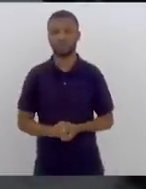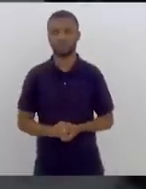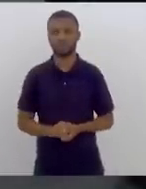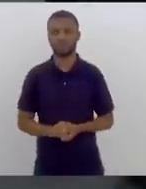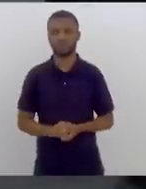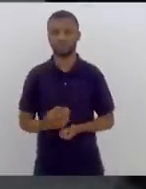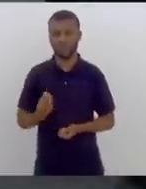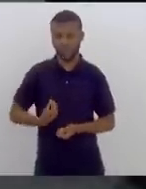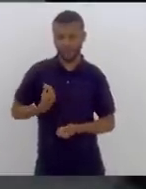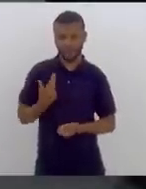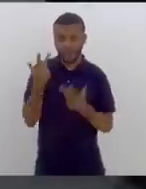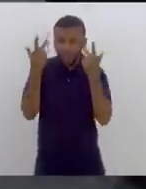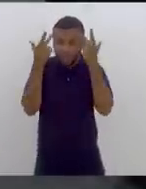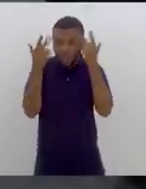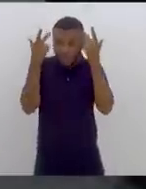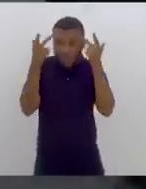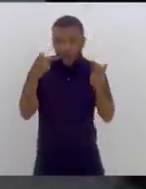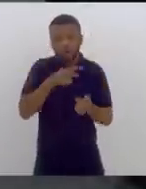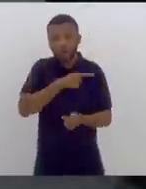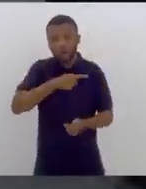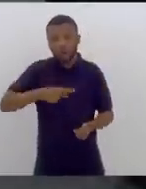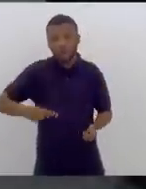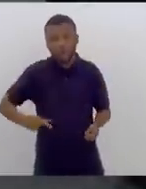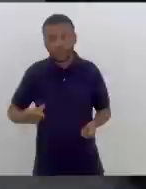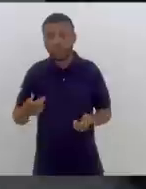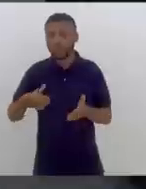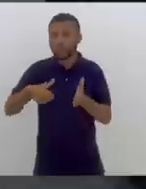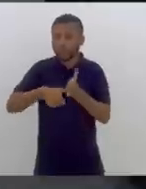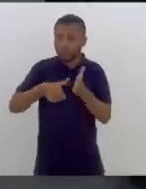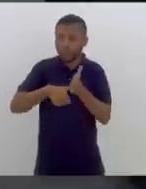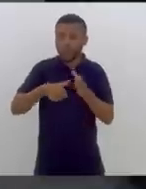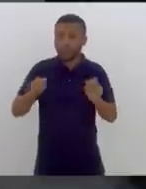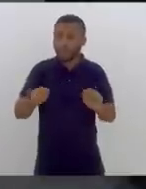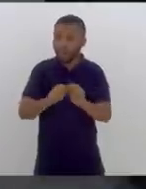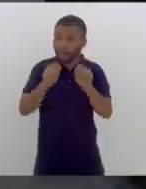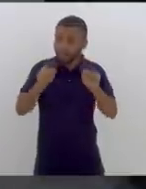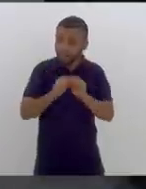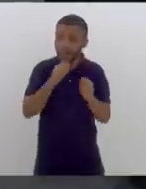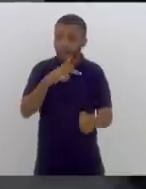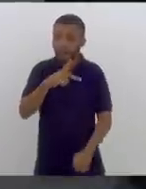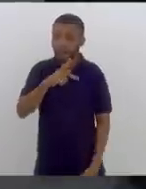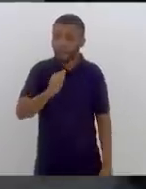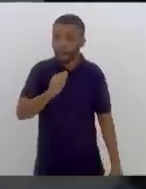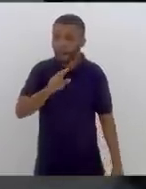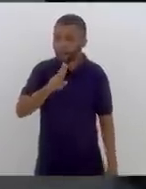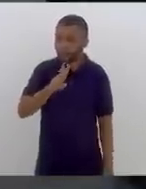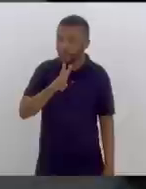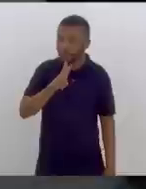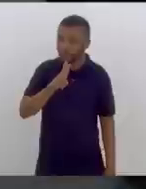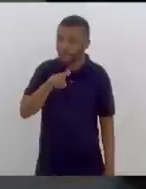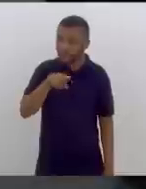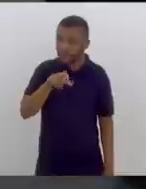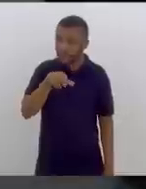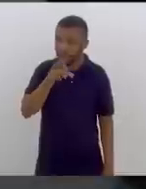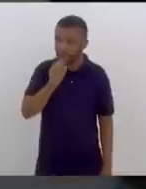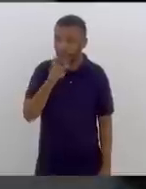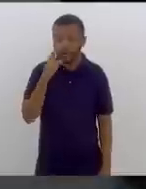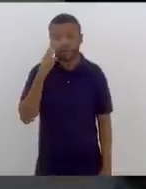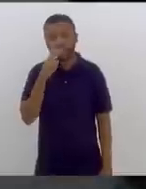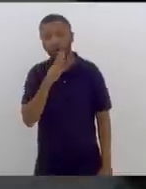minha vida normal foi foi presidente de um clube do Pavunense aí foi considerado